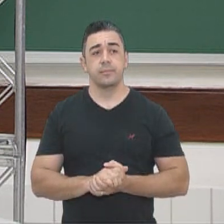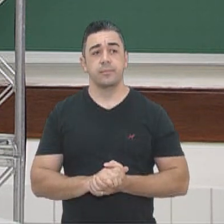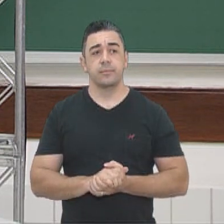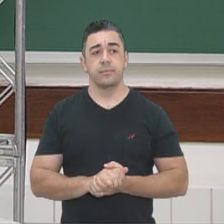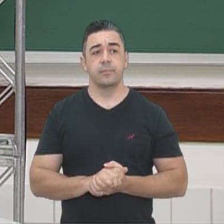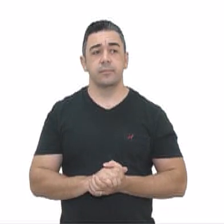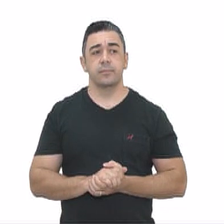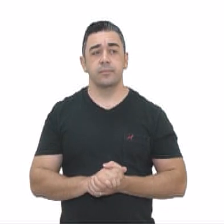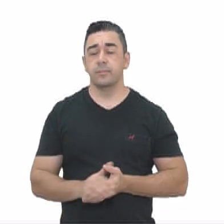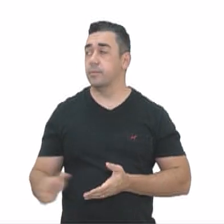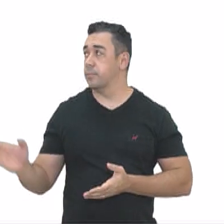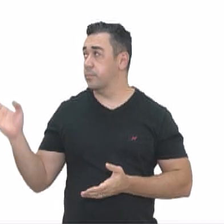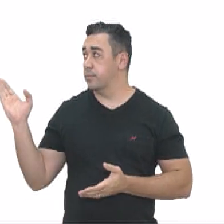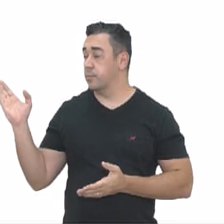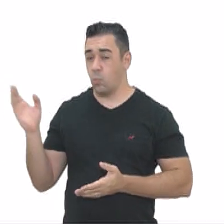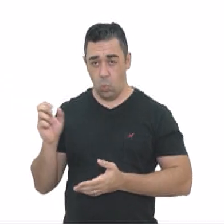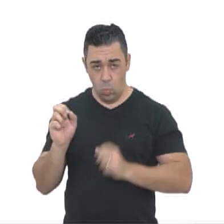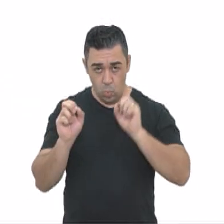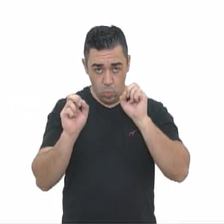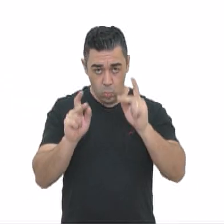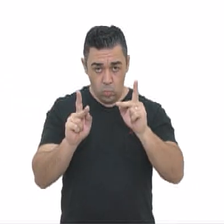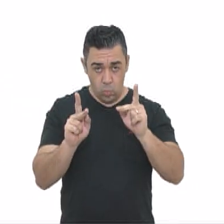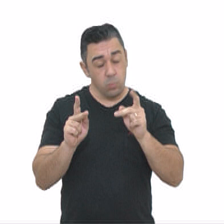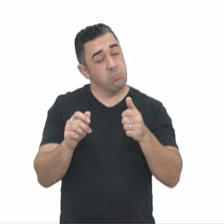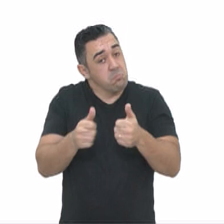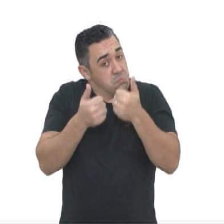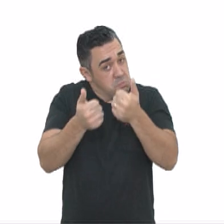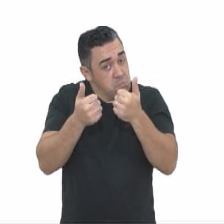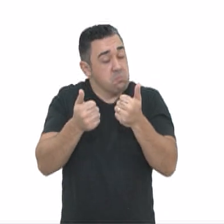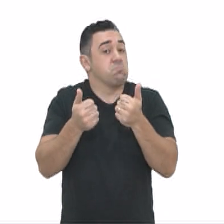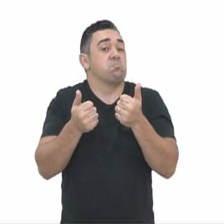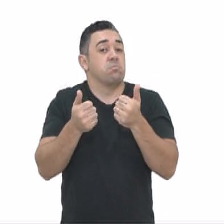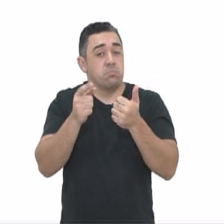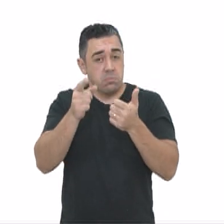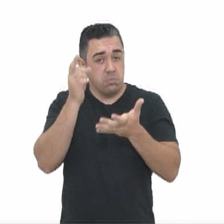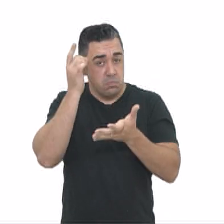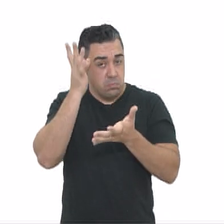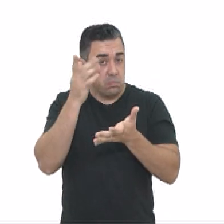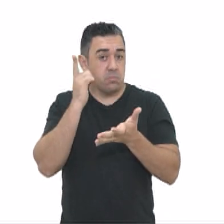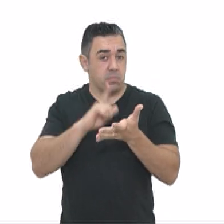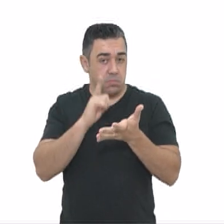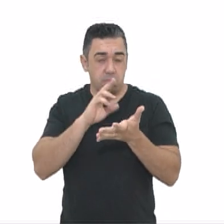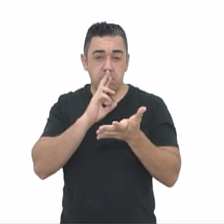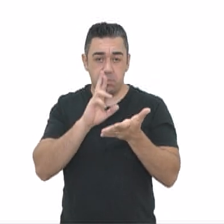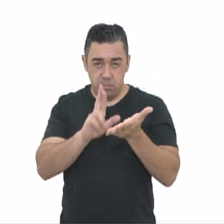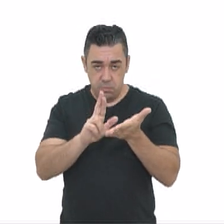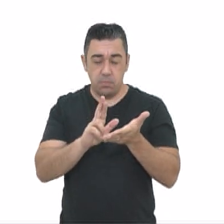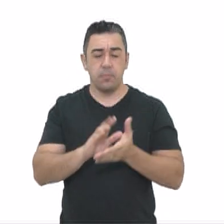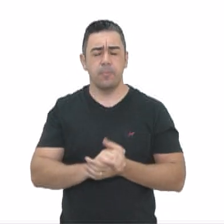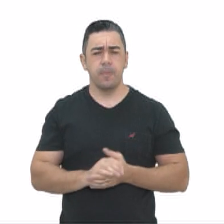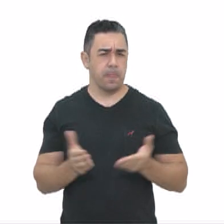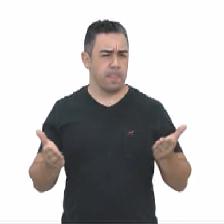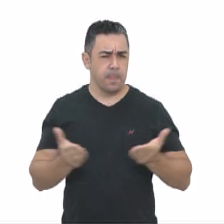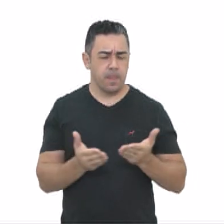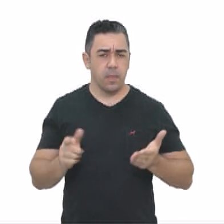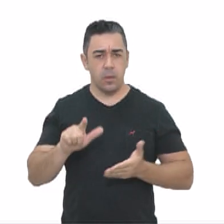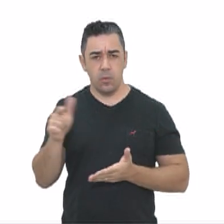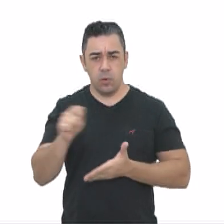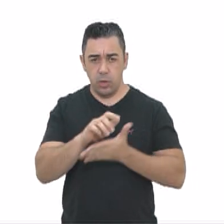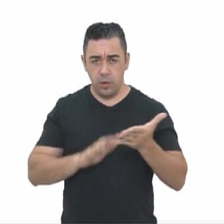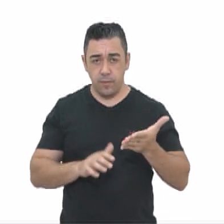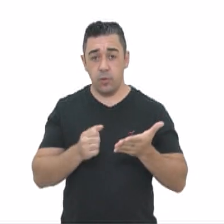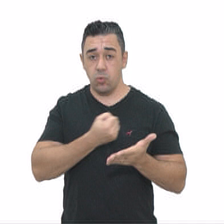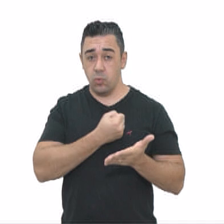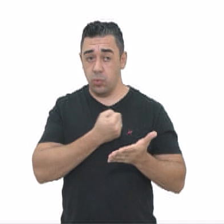será 1, ok? Muito bem, espero que tenha sido fácil, que você tenha conseguido acertar. Agora vamos para o exercício